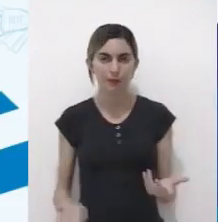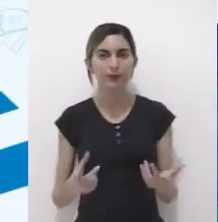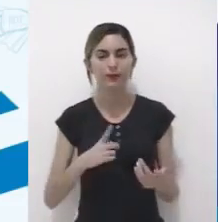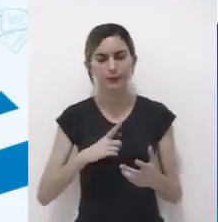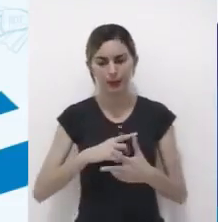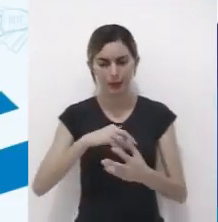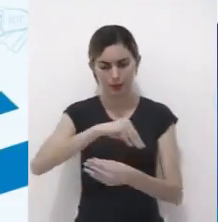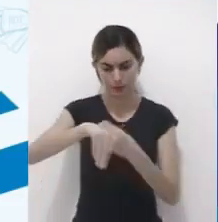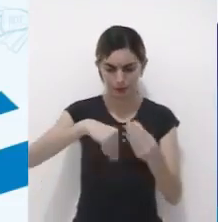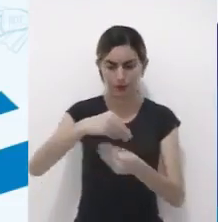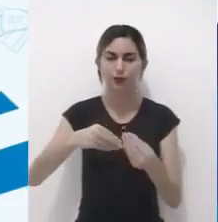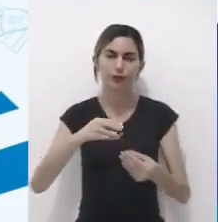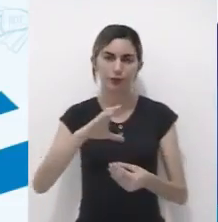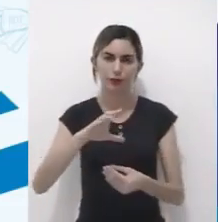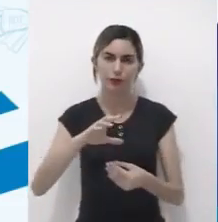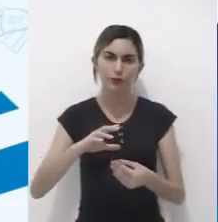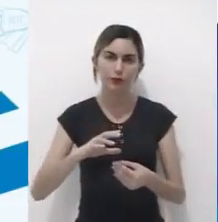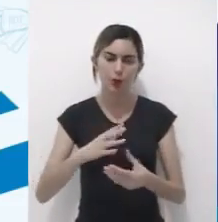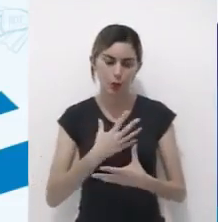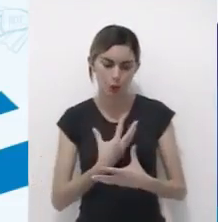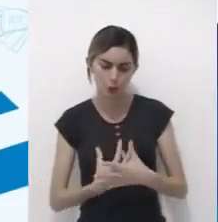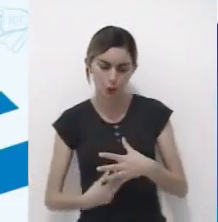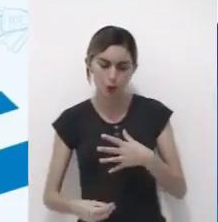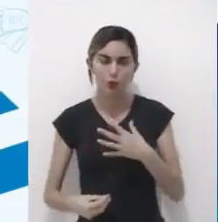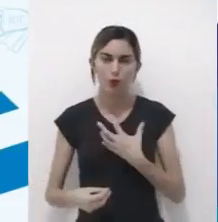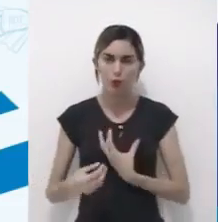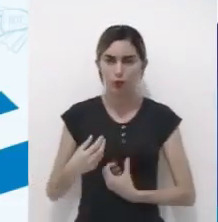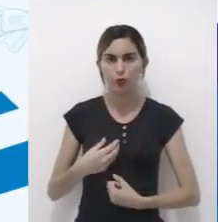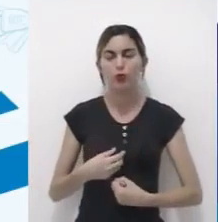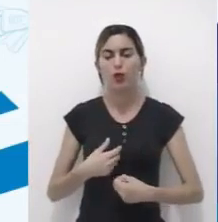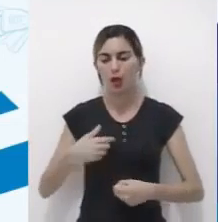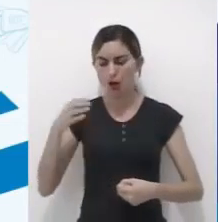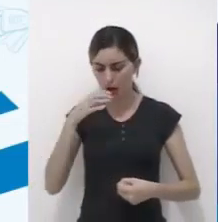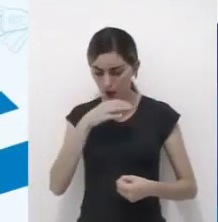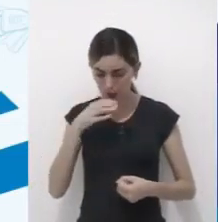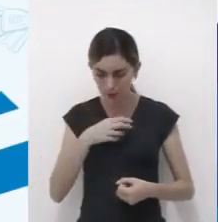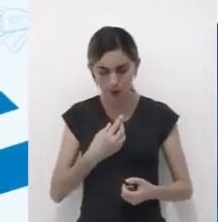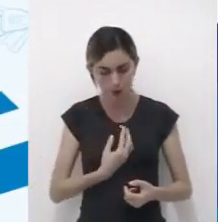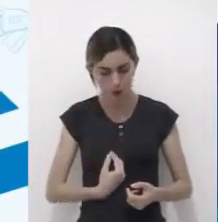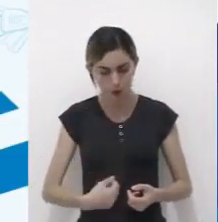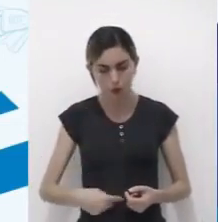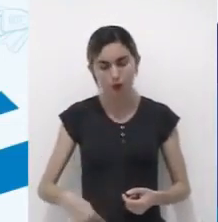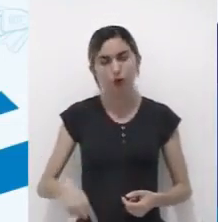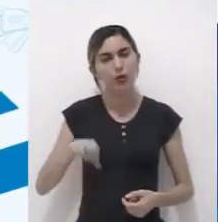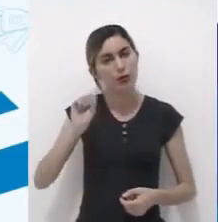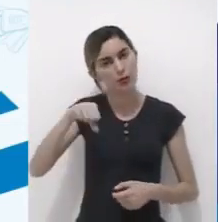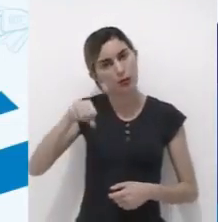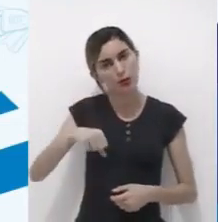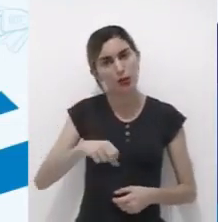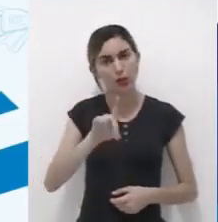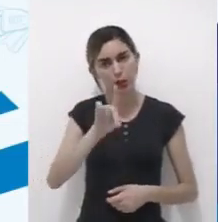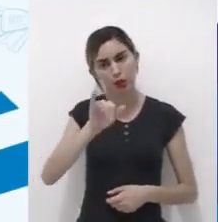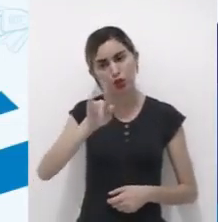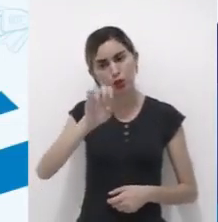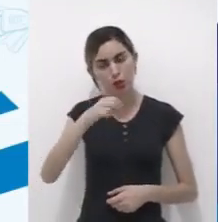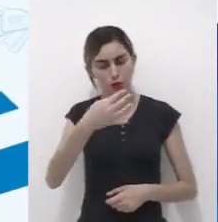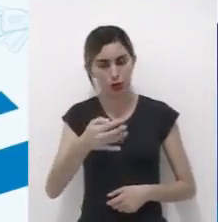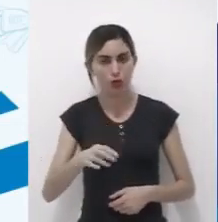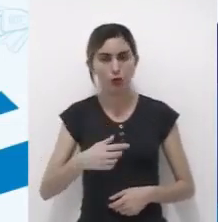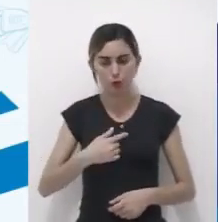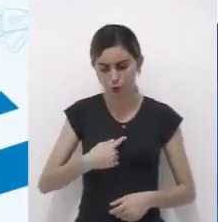são catalisadores, que eu posso dizer que são catalisadores orgânicos, que vai acelerar, sim, né, a tua